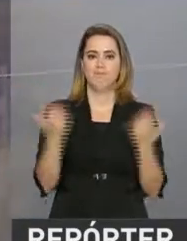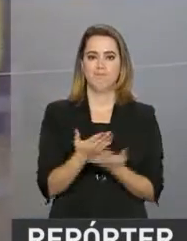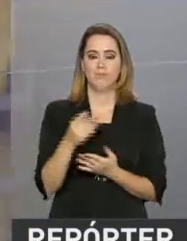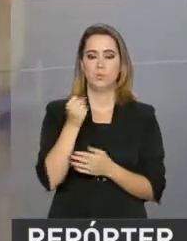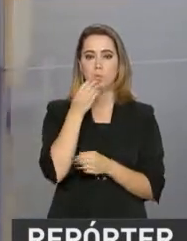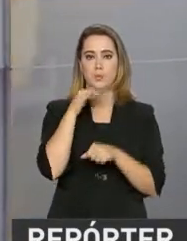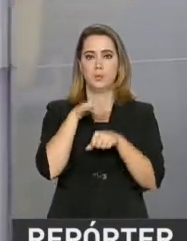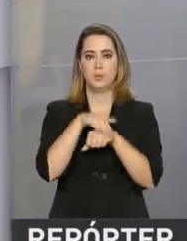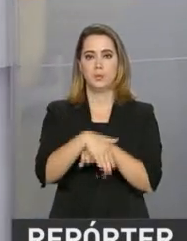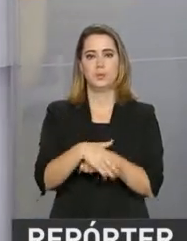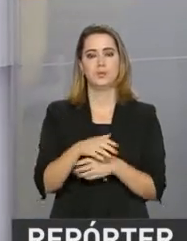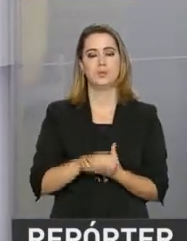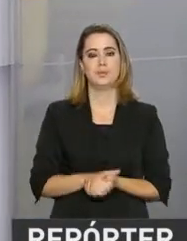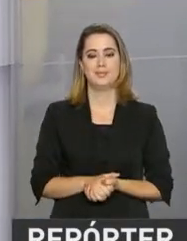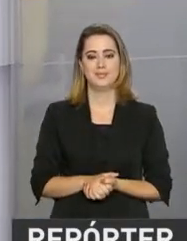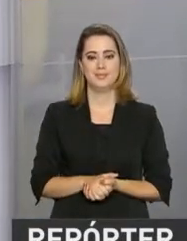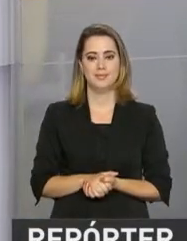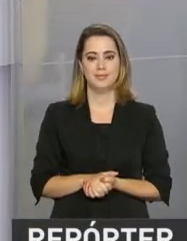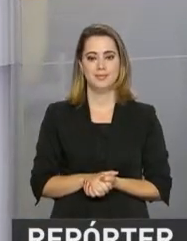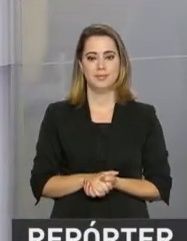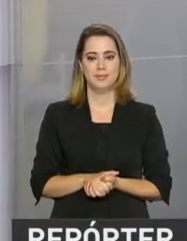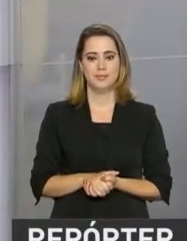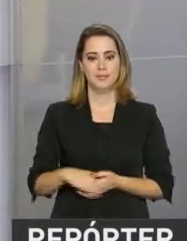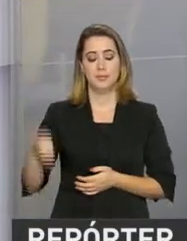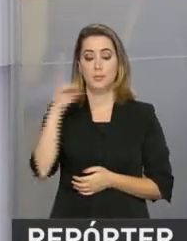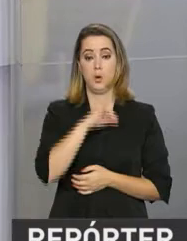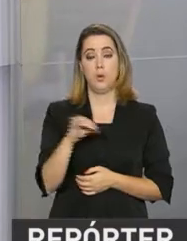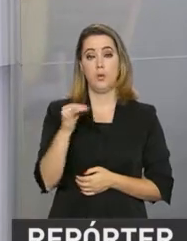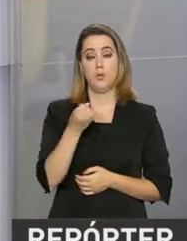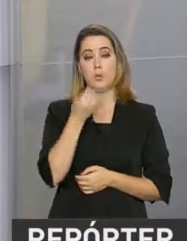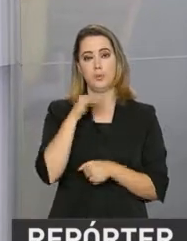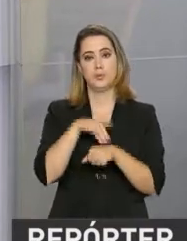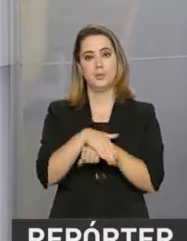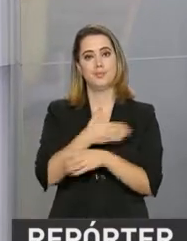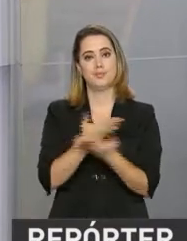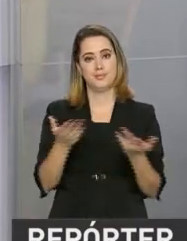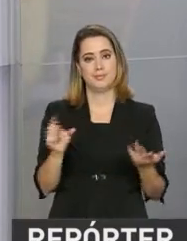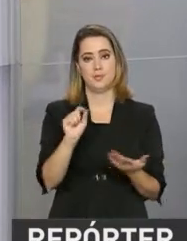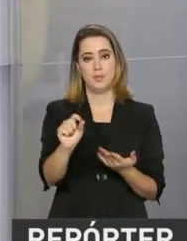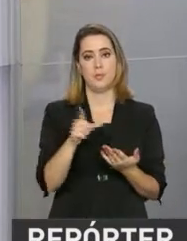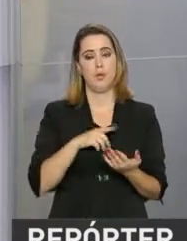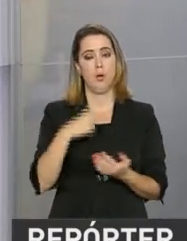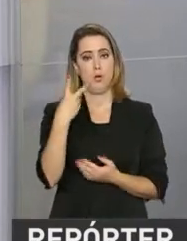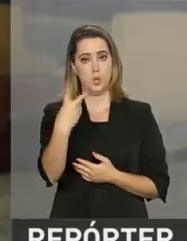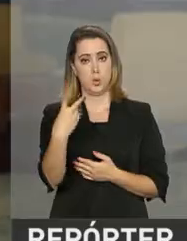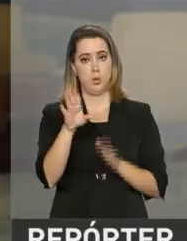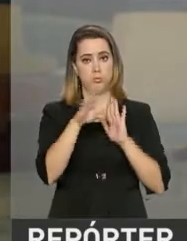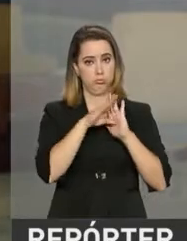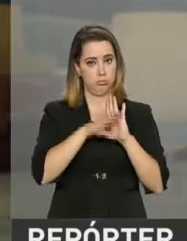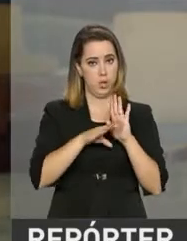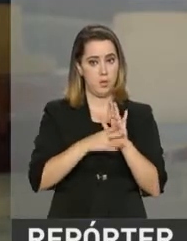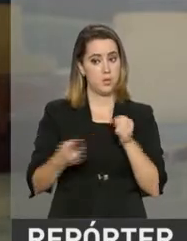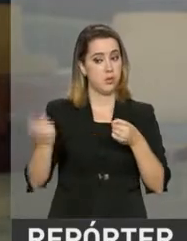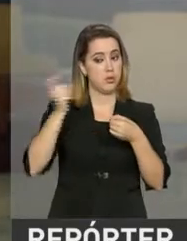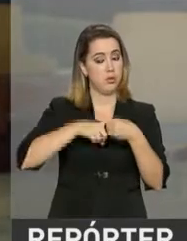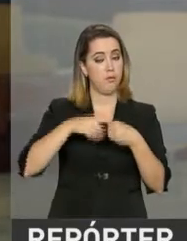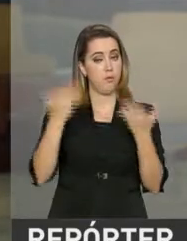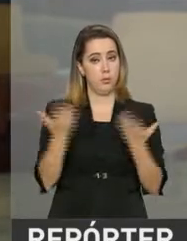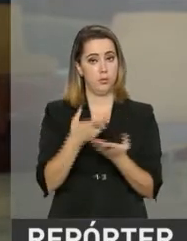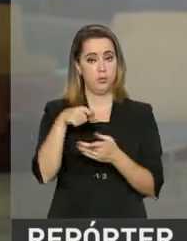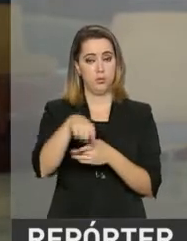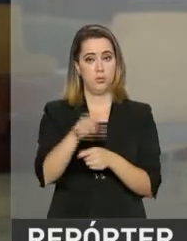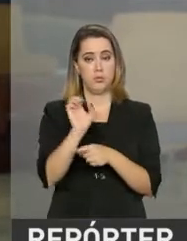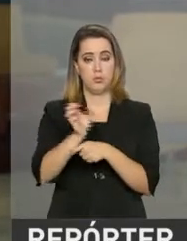vivo para a gente. Olá, Paulo, boa noite. Olá, Roberto, boa noite. São dois projetos que vão ser retomados em